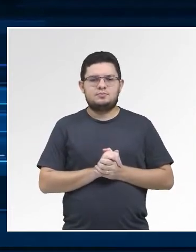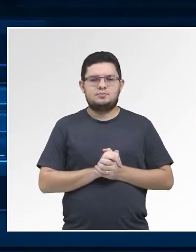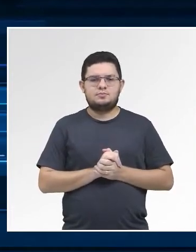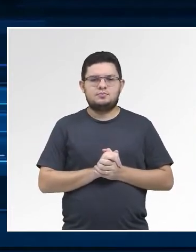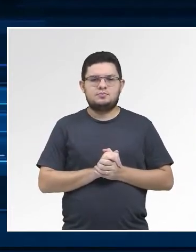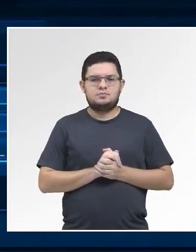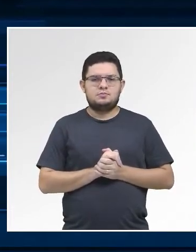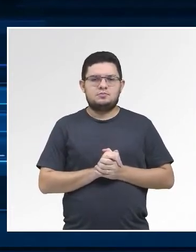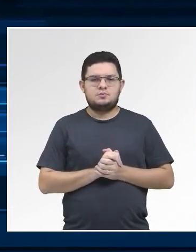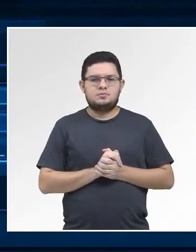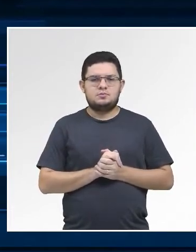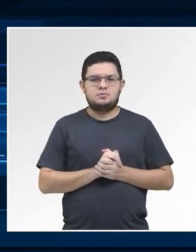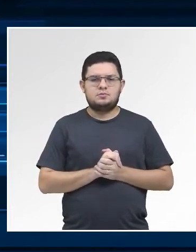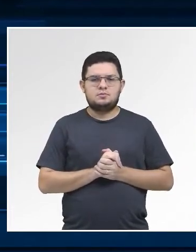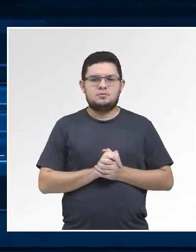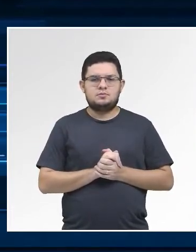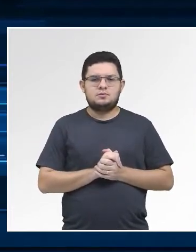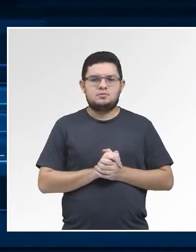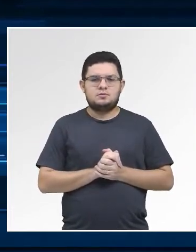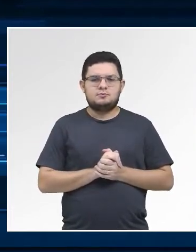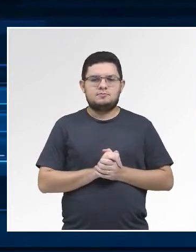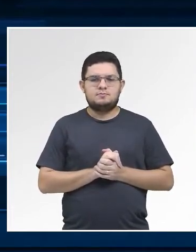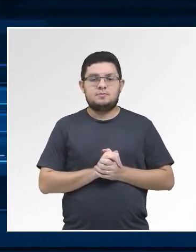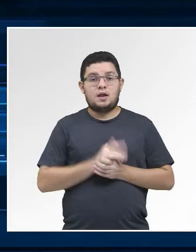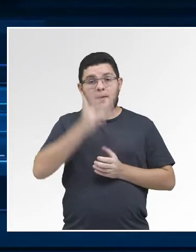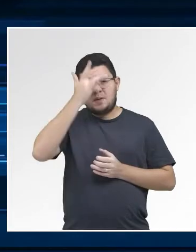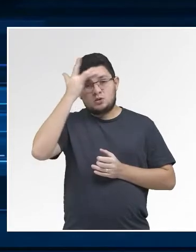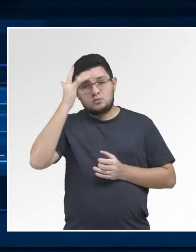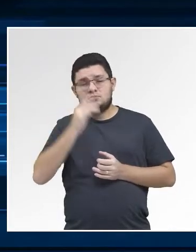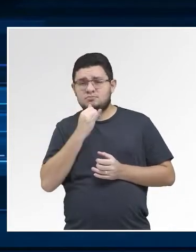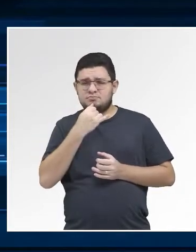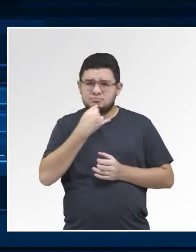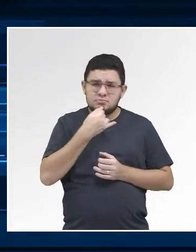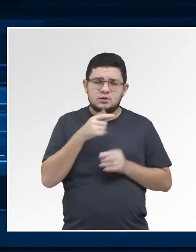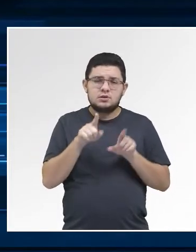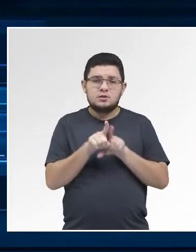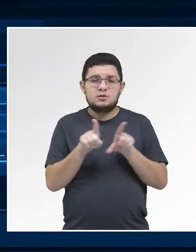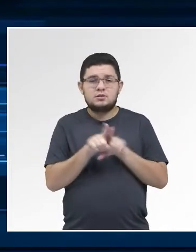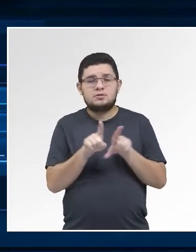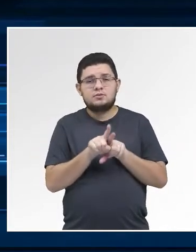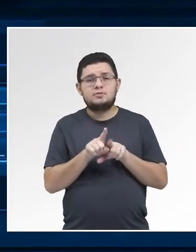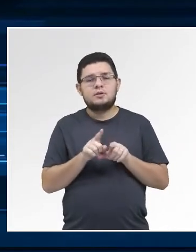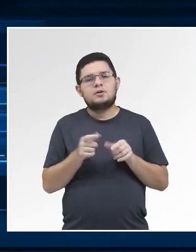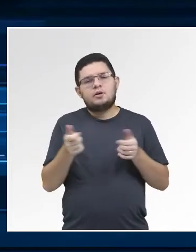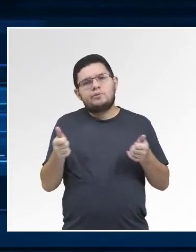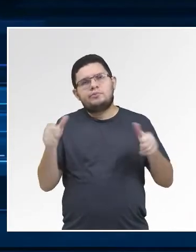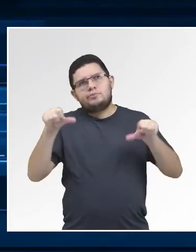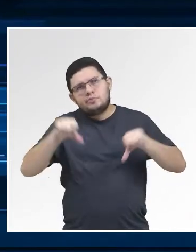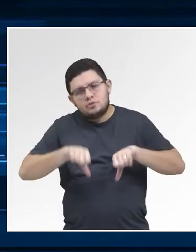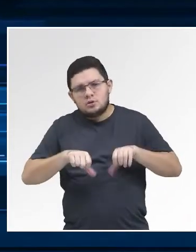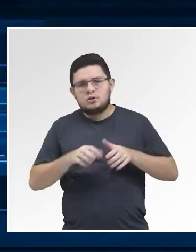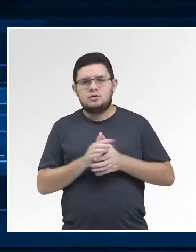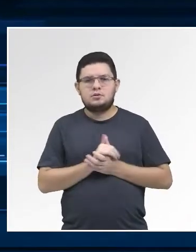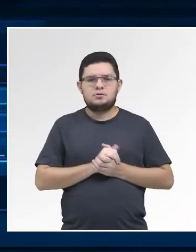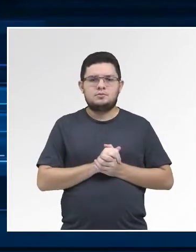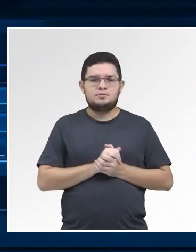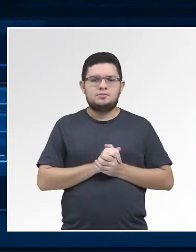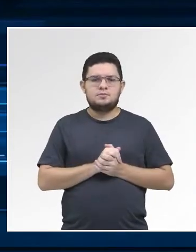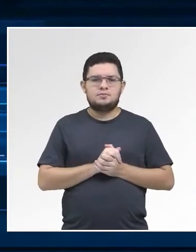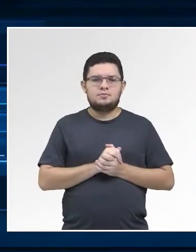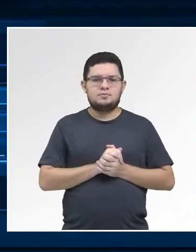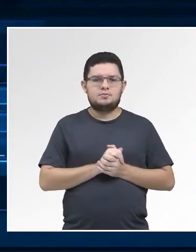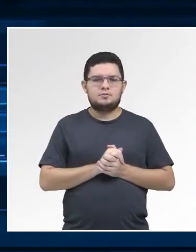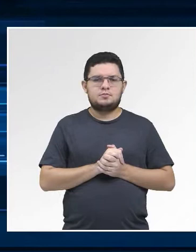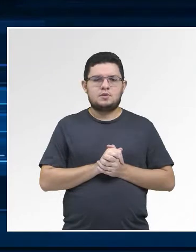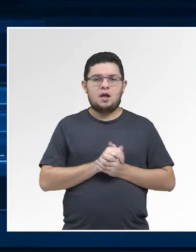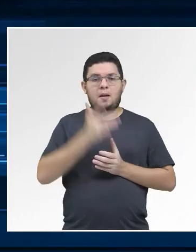Excitable, alguém que facilmente se decepciona ou se anima. Pushy, alguém que conta muita vantagem de sua